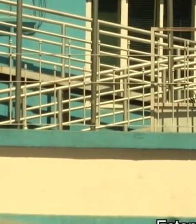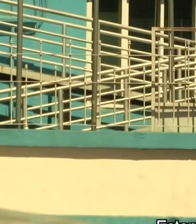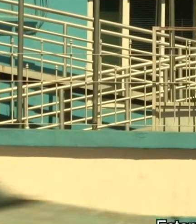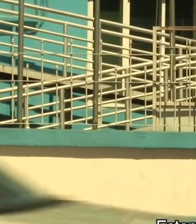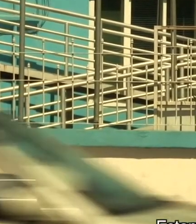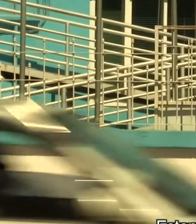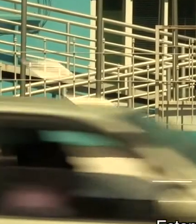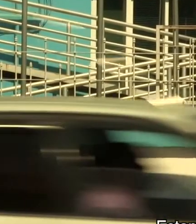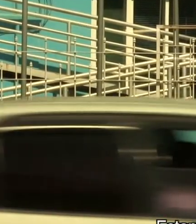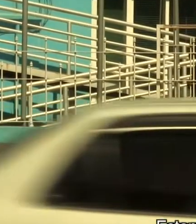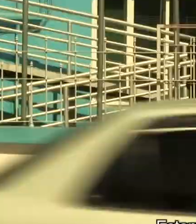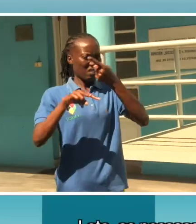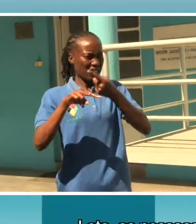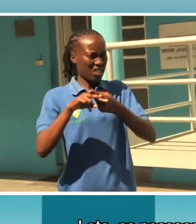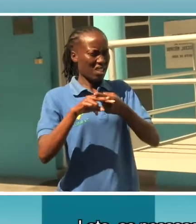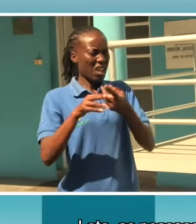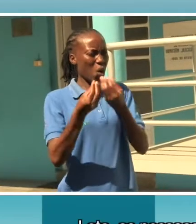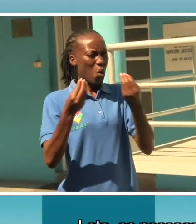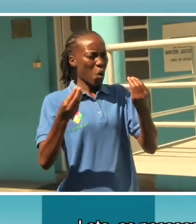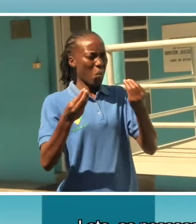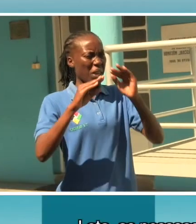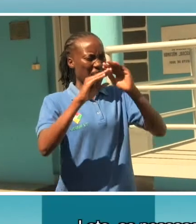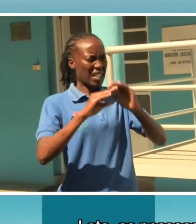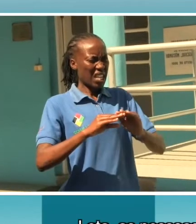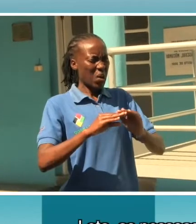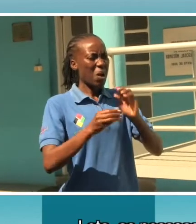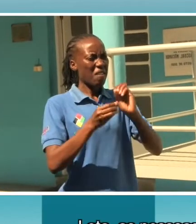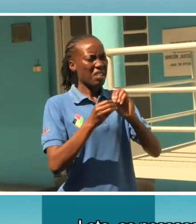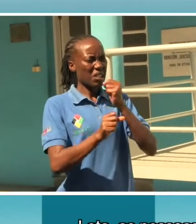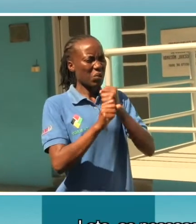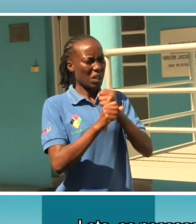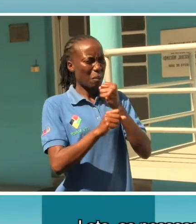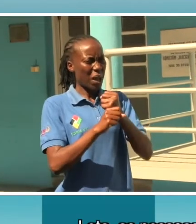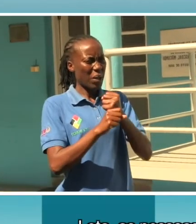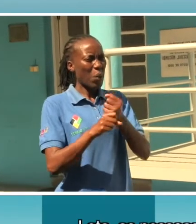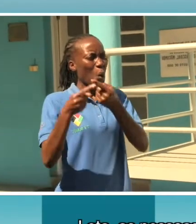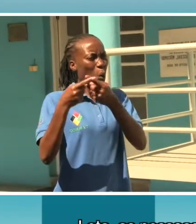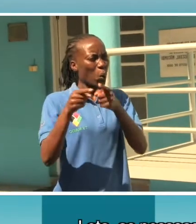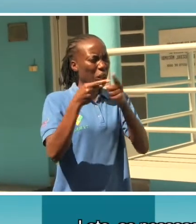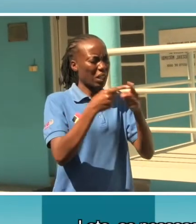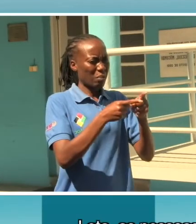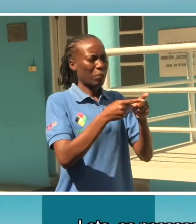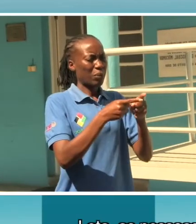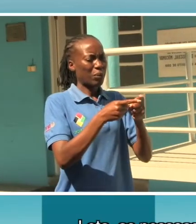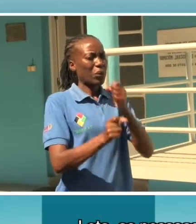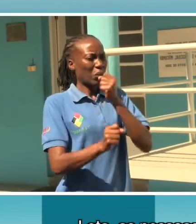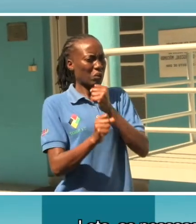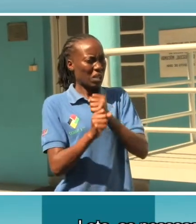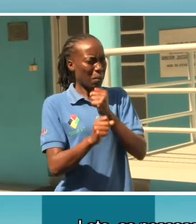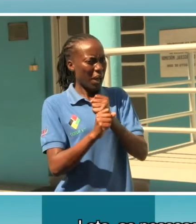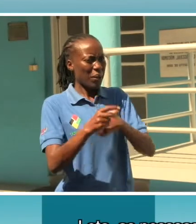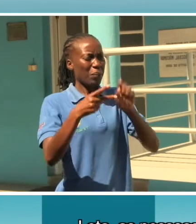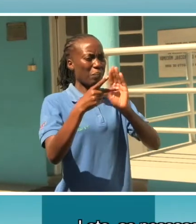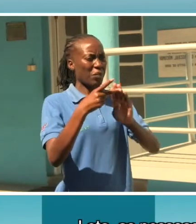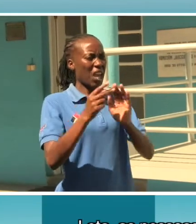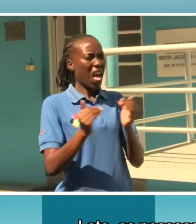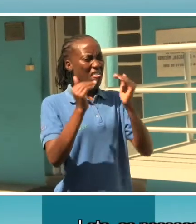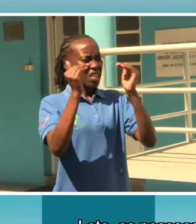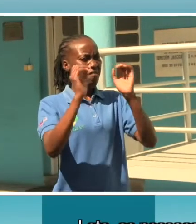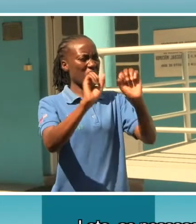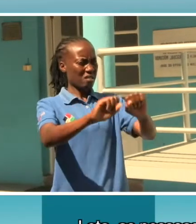Estamos na MUDEFA. Leta, sabemos que as pessoas com deficiência auditiva